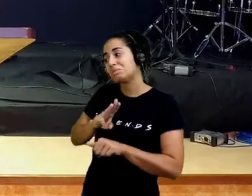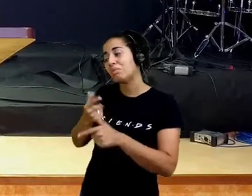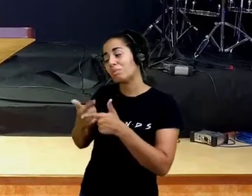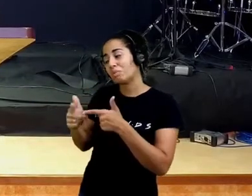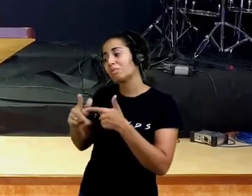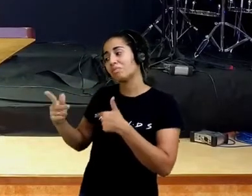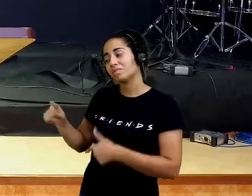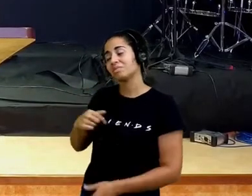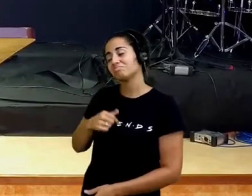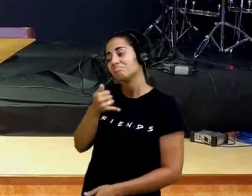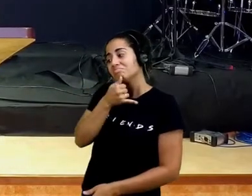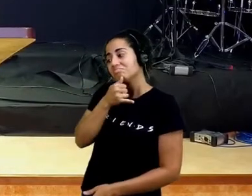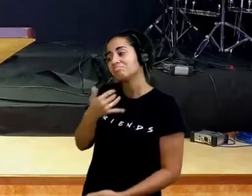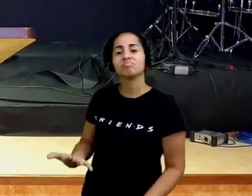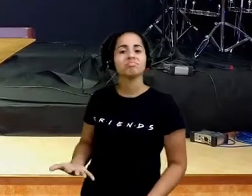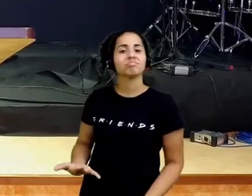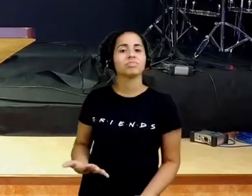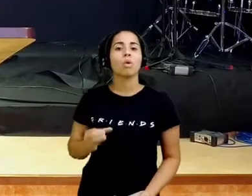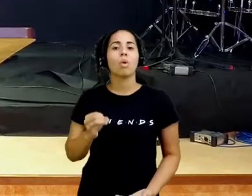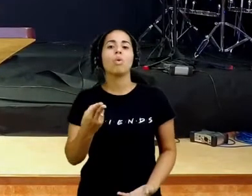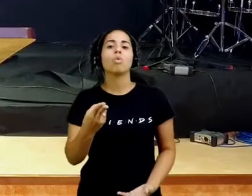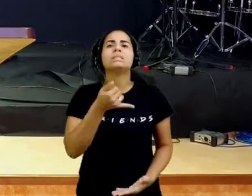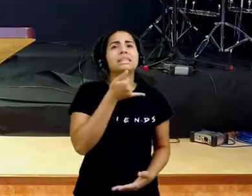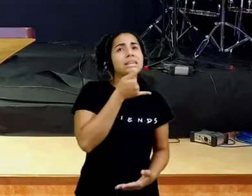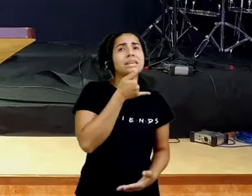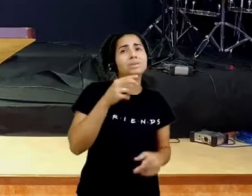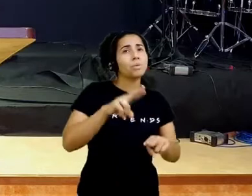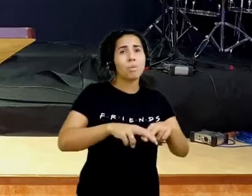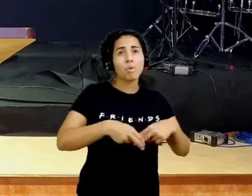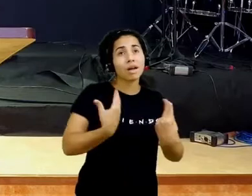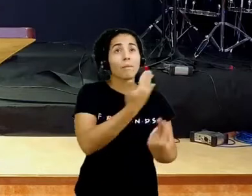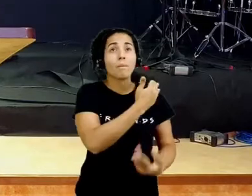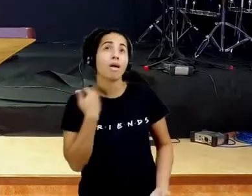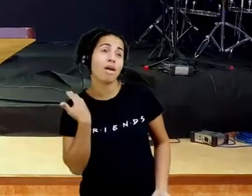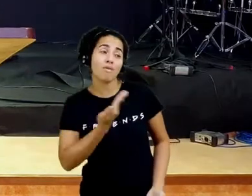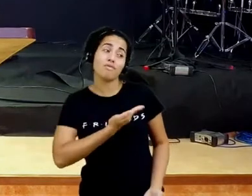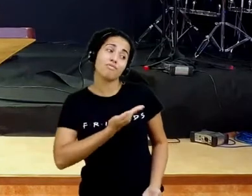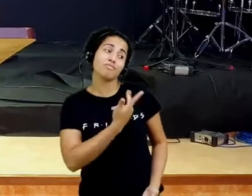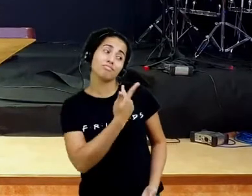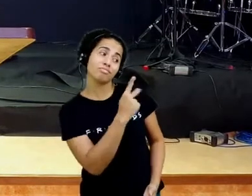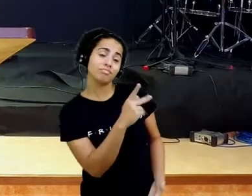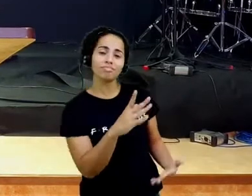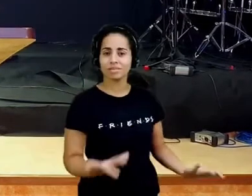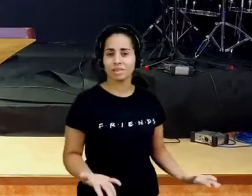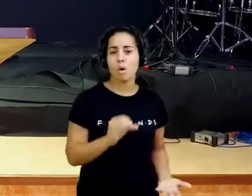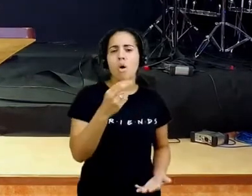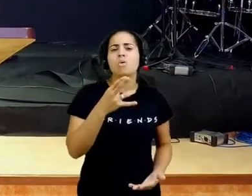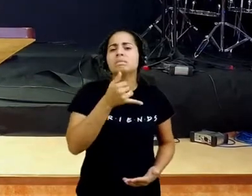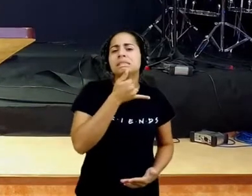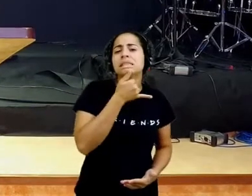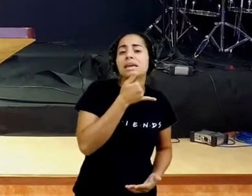dessa pessoa. É lamentável a situação desse povo, daquela nação, daquele